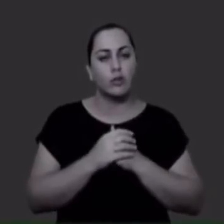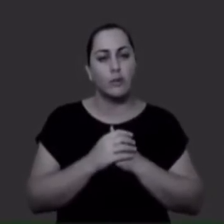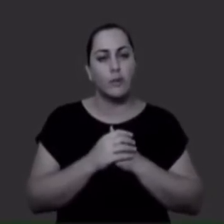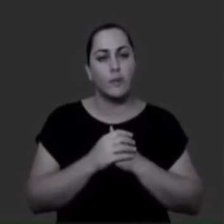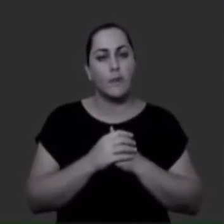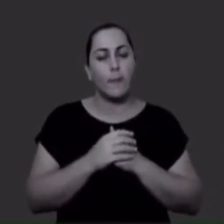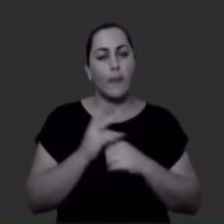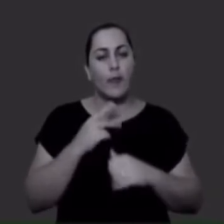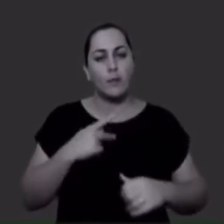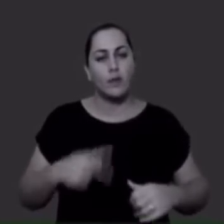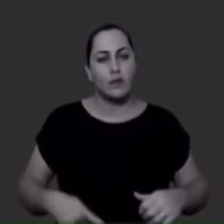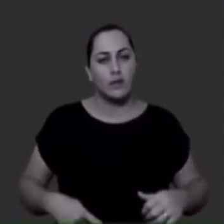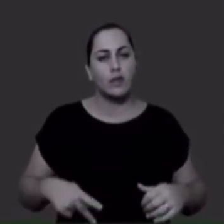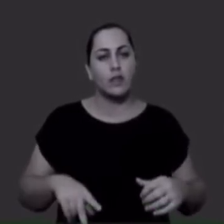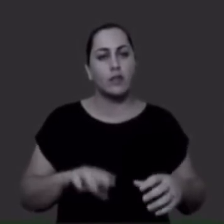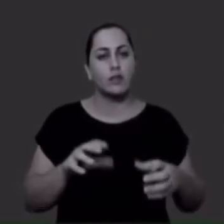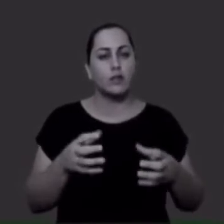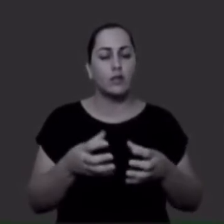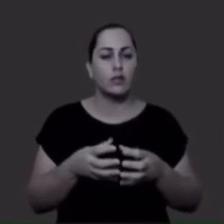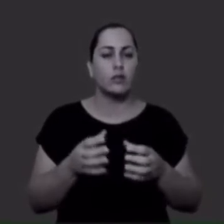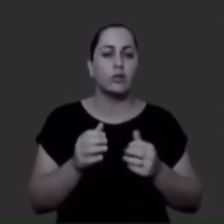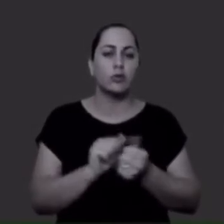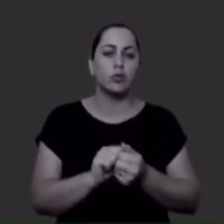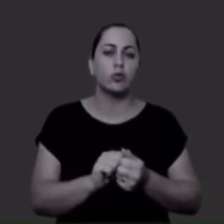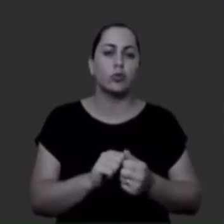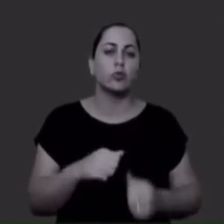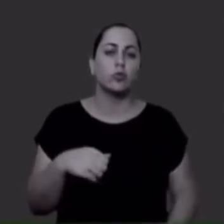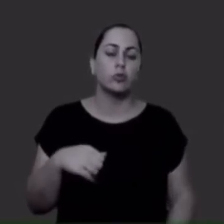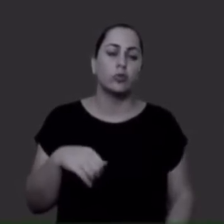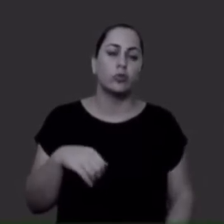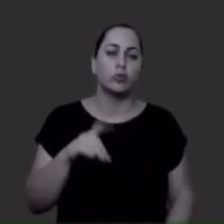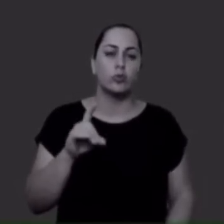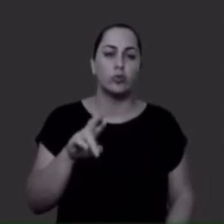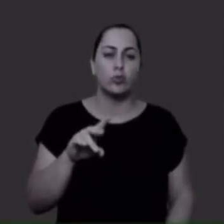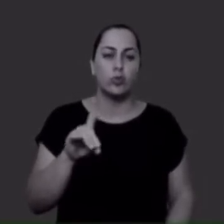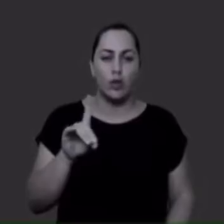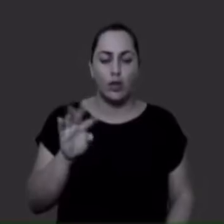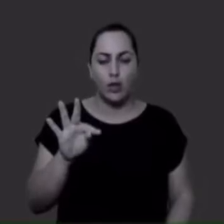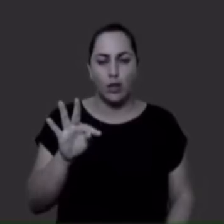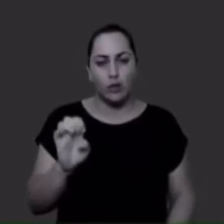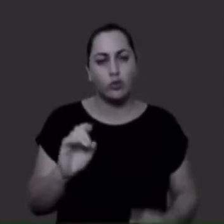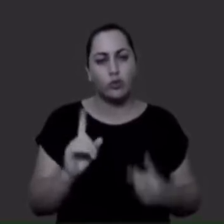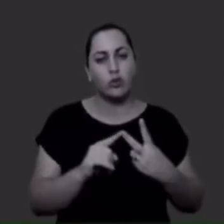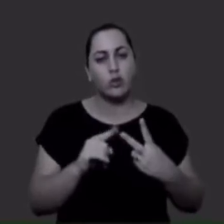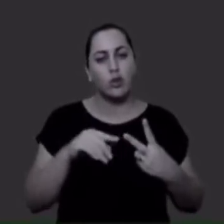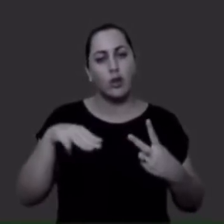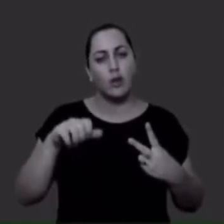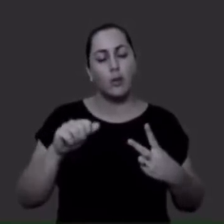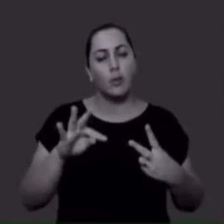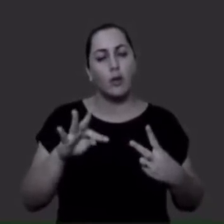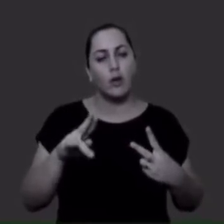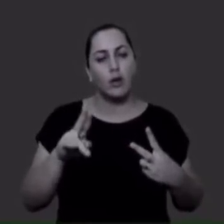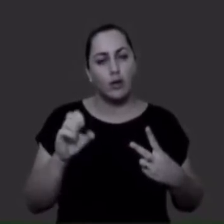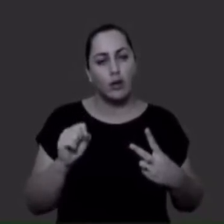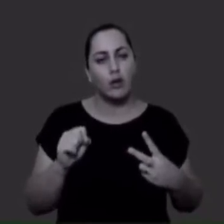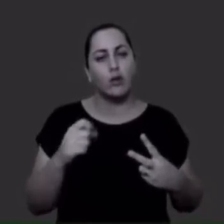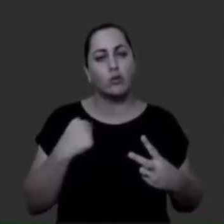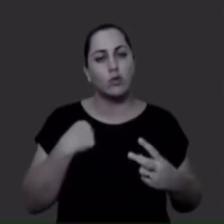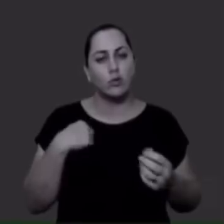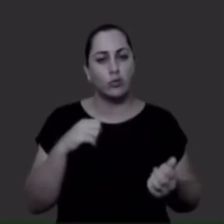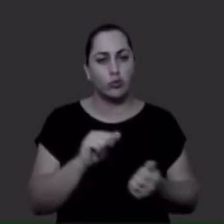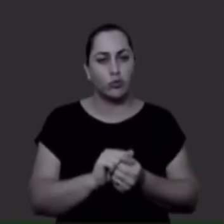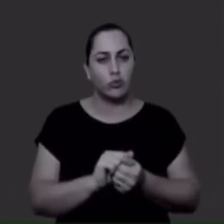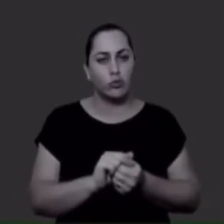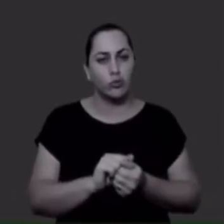comissão com o vereador Pedro Duarte, vereador Matheus, vice-presidência, eu de vogal, e creio